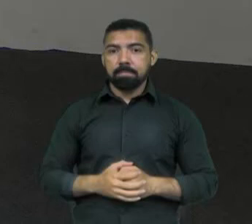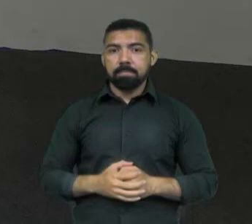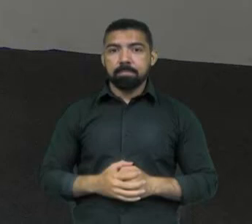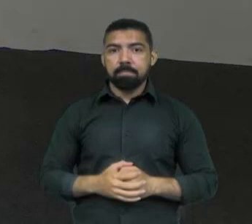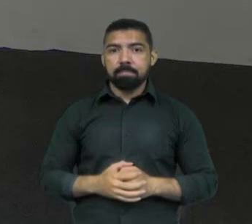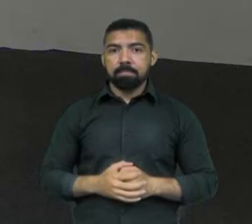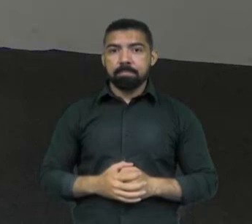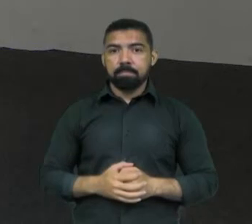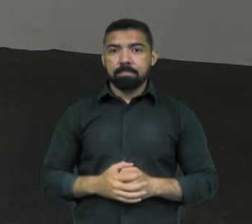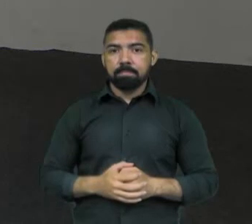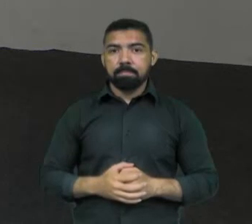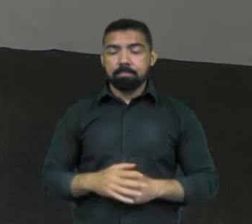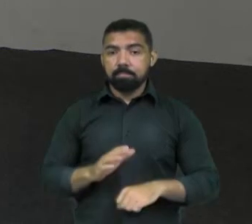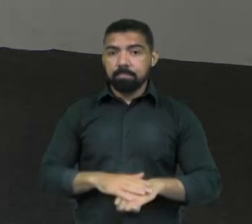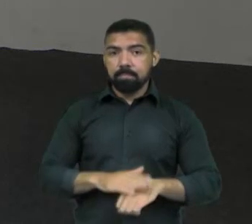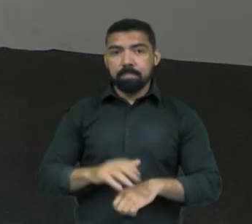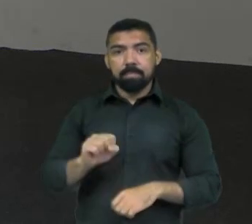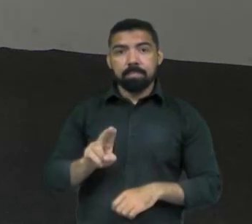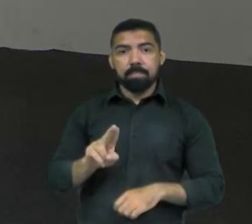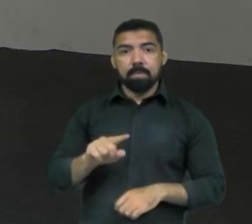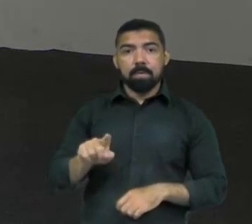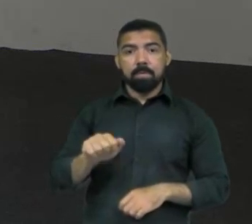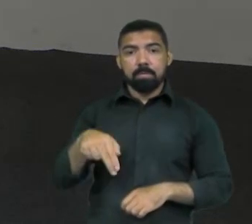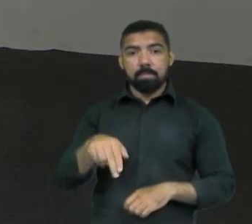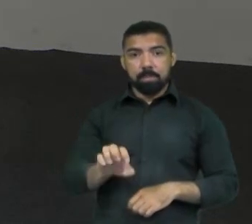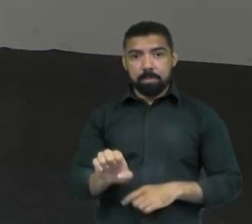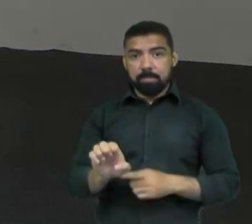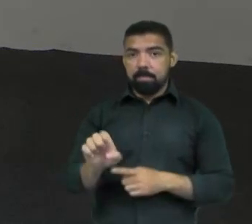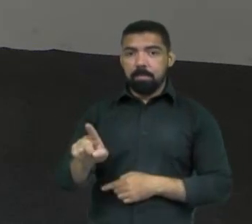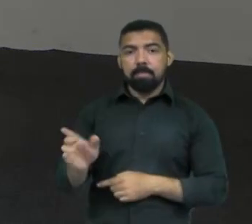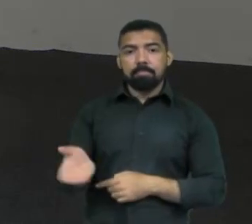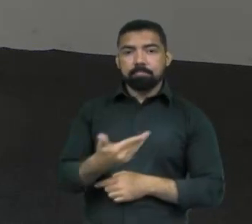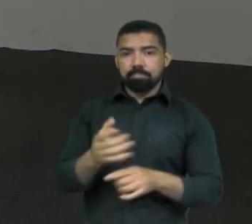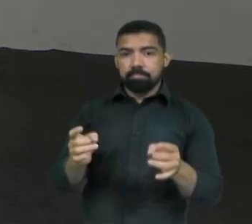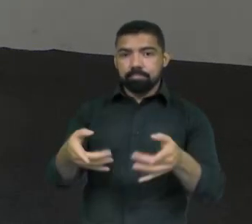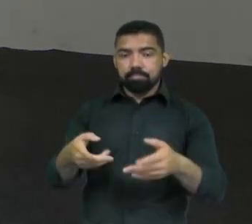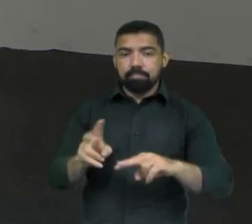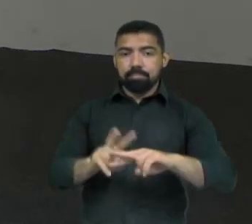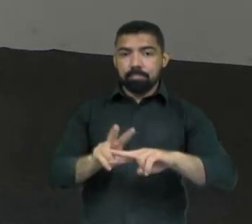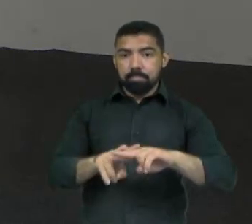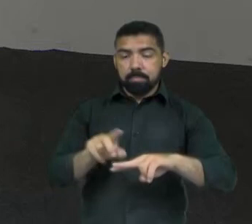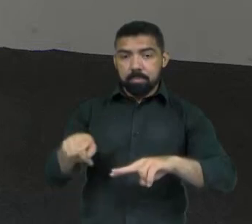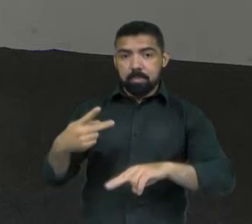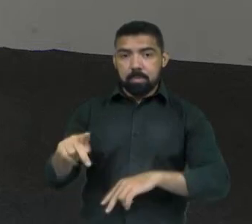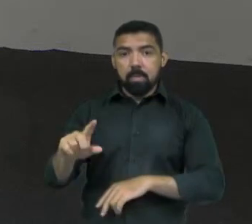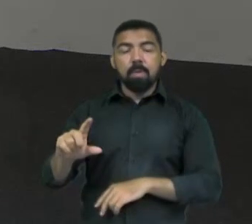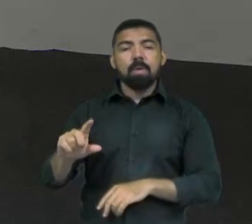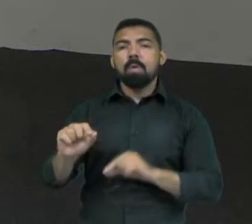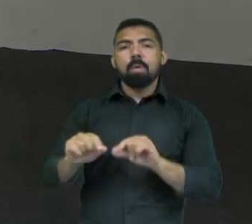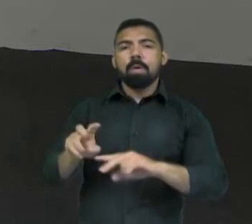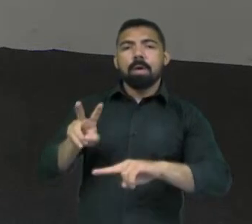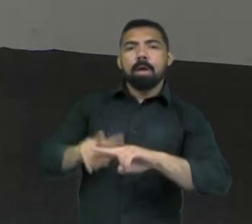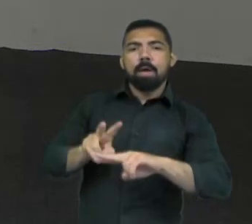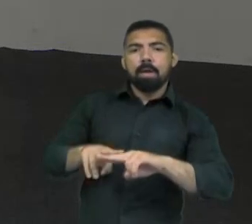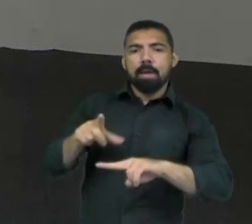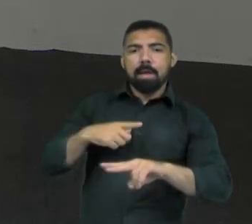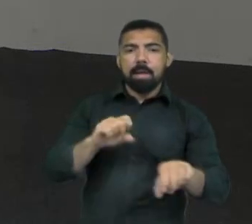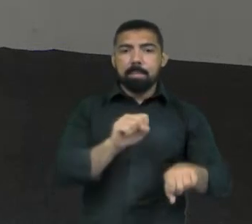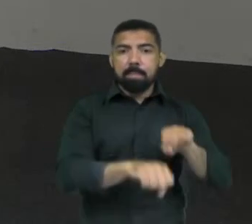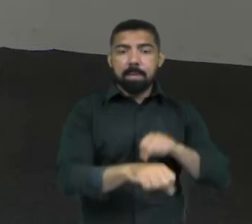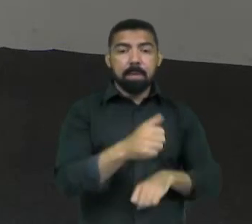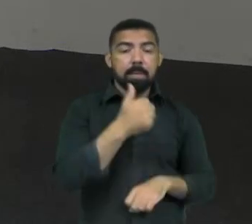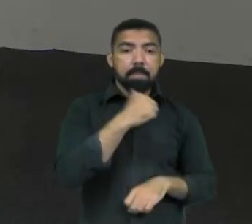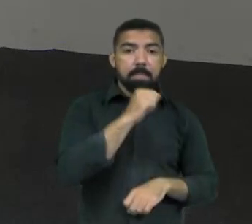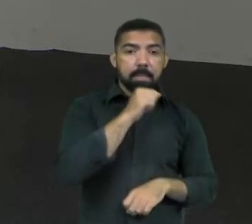A saída de Suzane von Richthofen do sistema penitenciário para o cumprimento da pena da condenação pelo assassinato dos